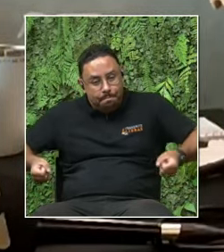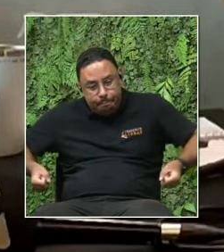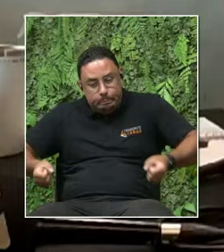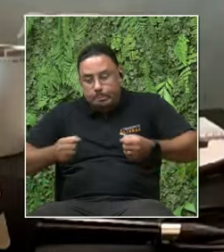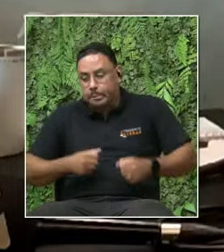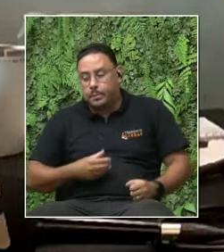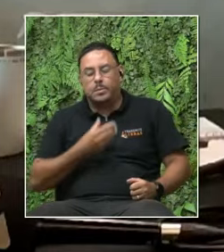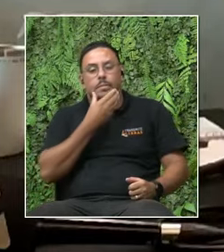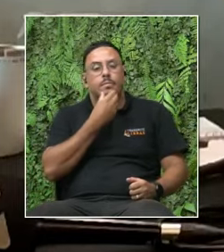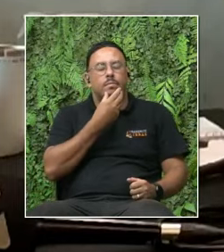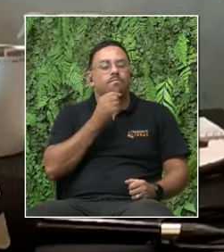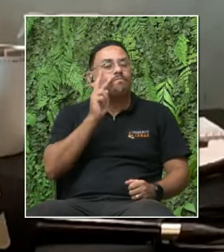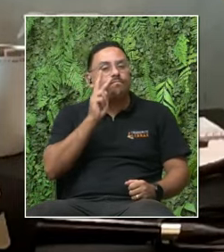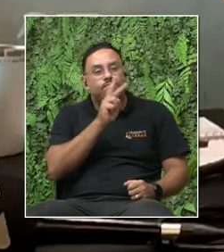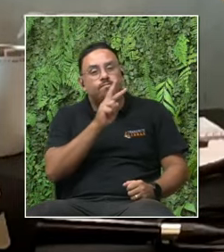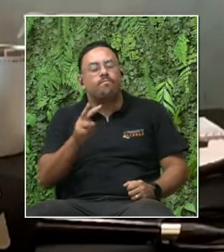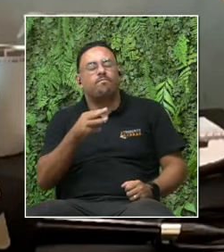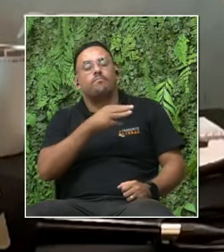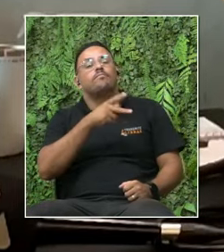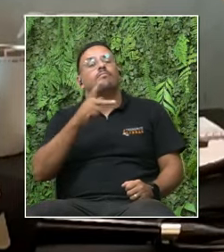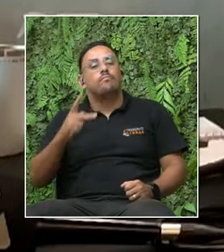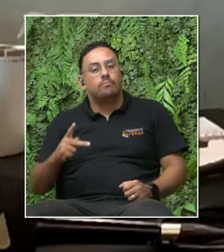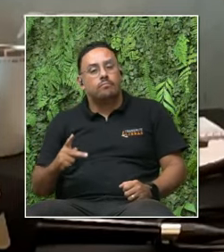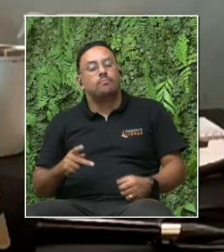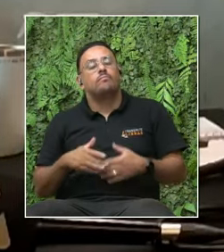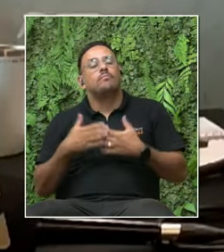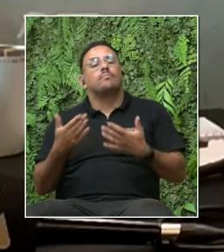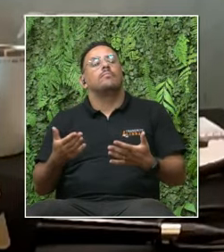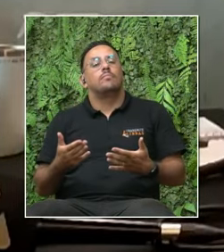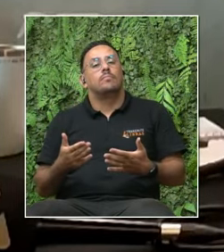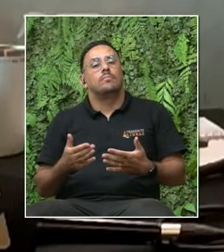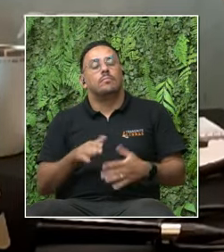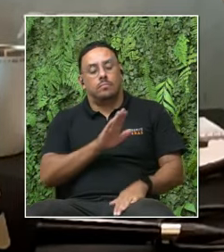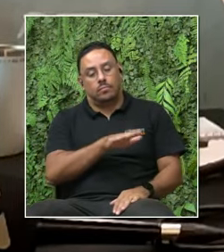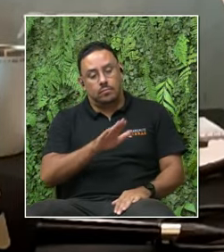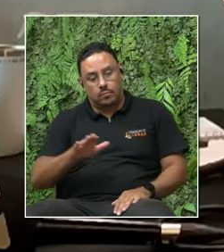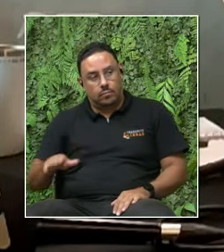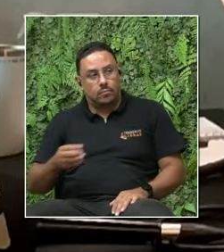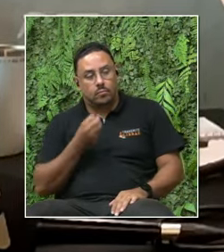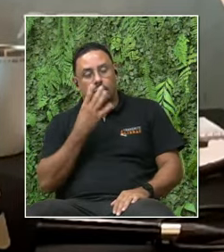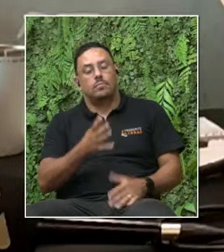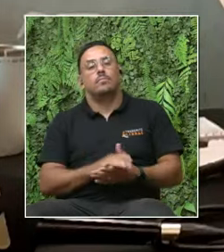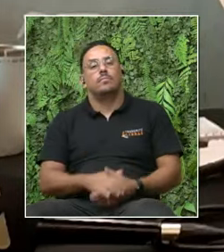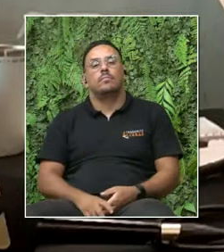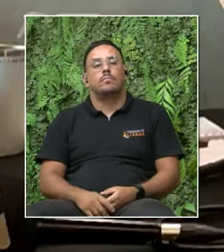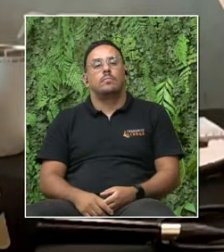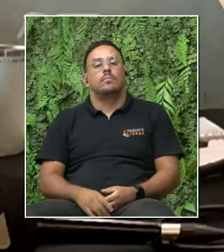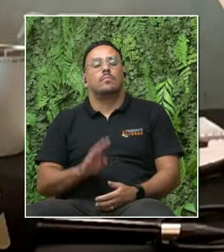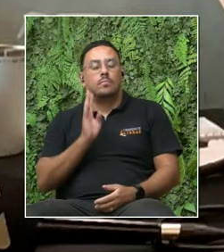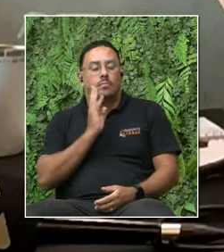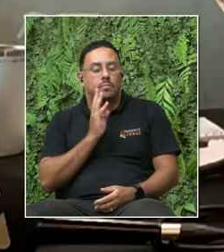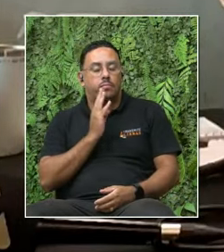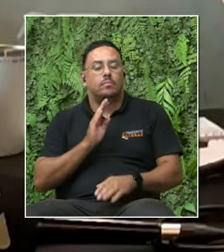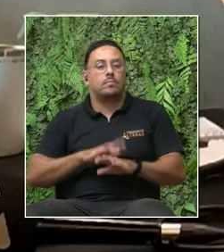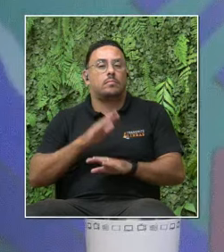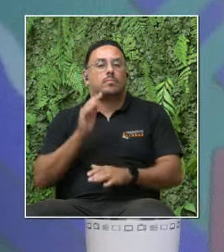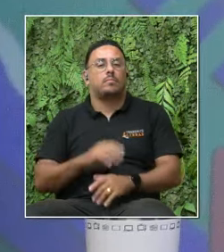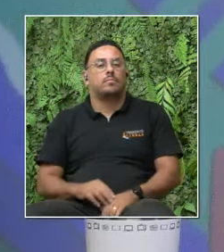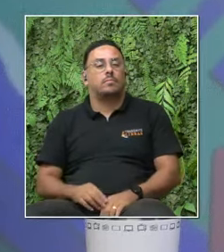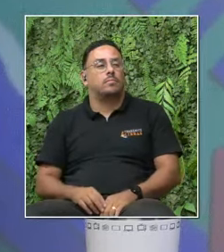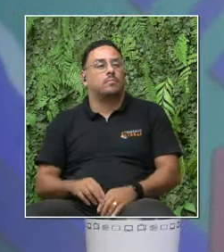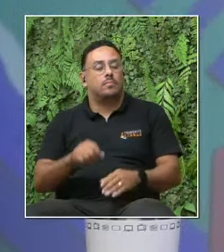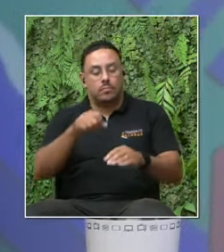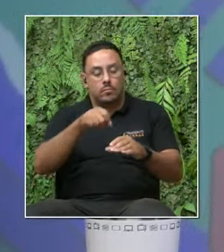um menino lançou um Nô ali junto com o Mateus Pereira tá uma pirralhada boa em campo viu É isso aí é legal cara é